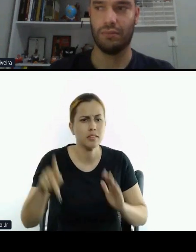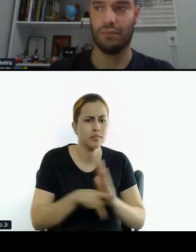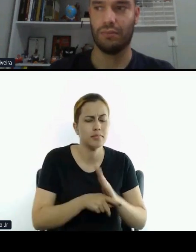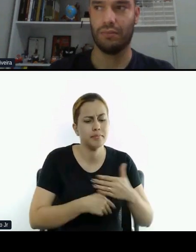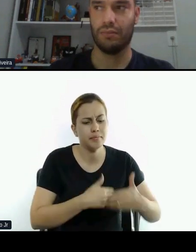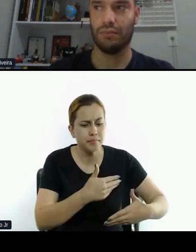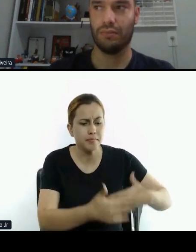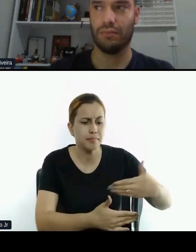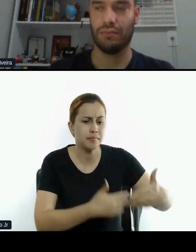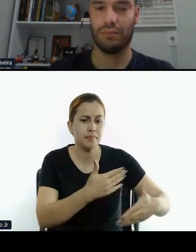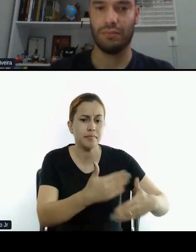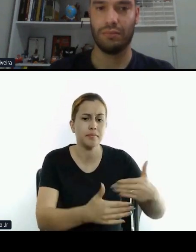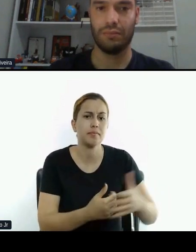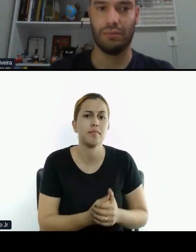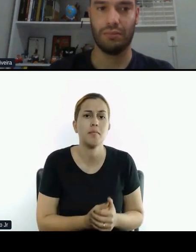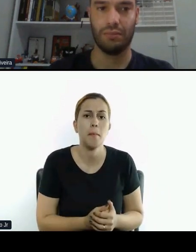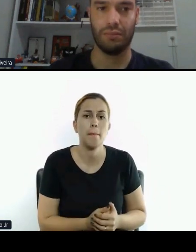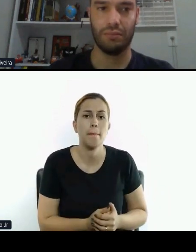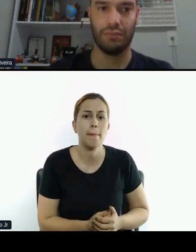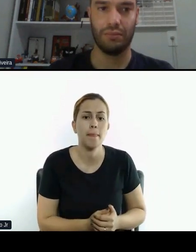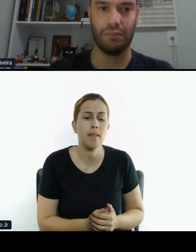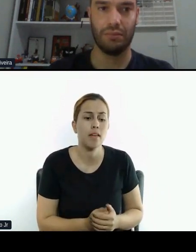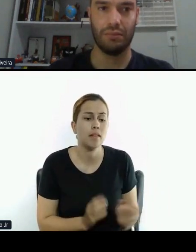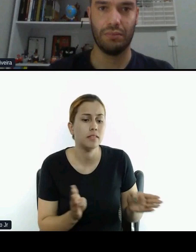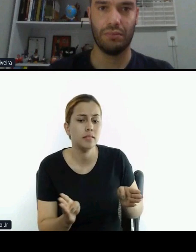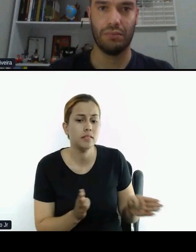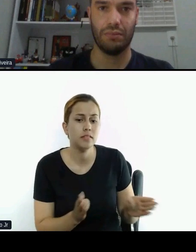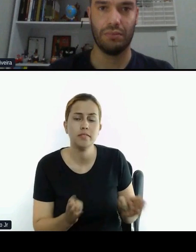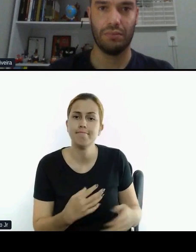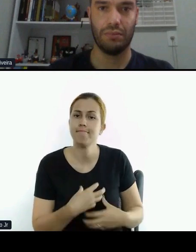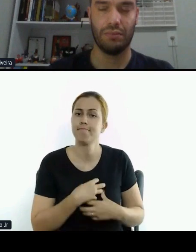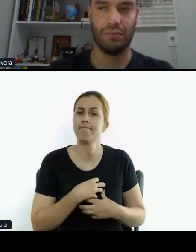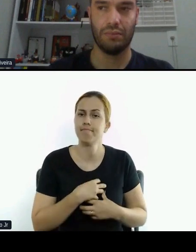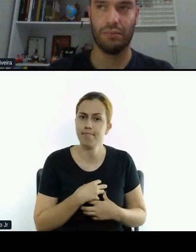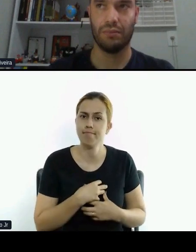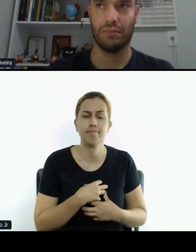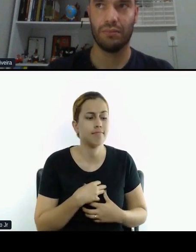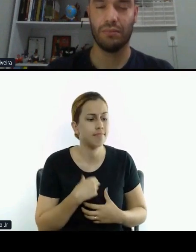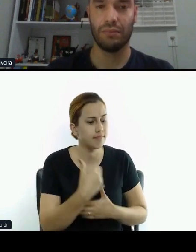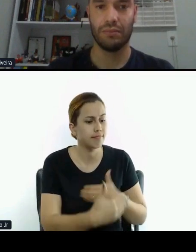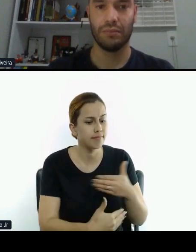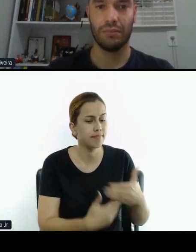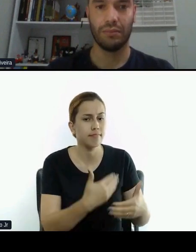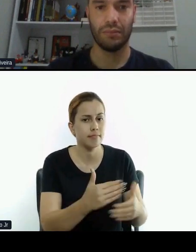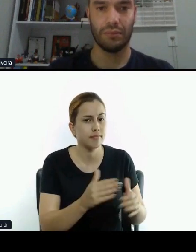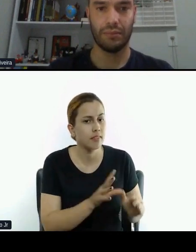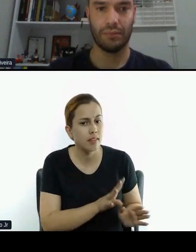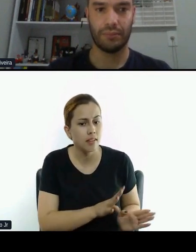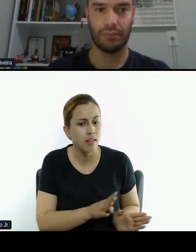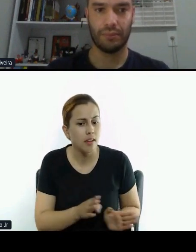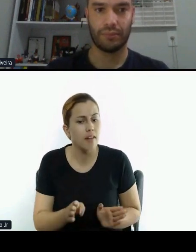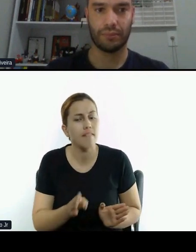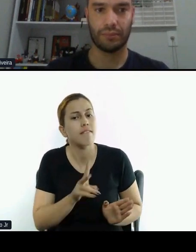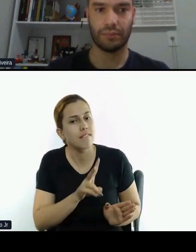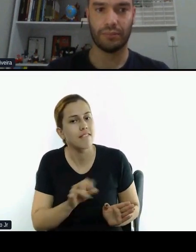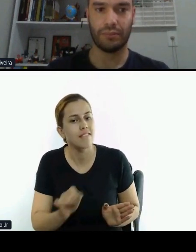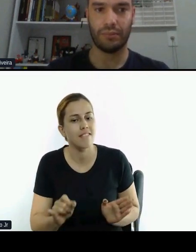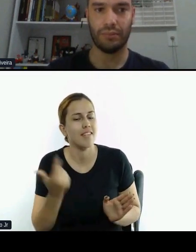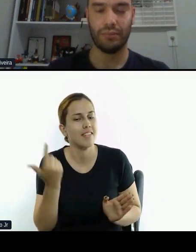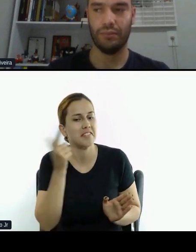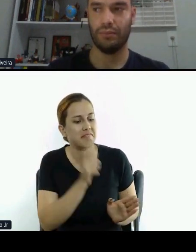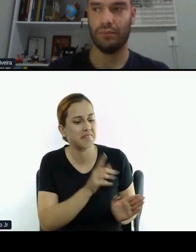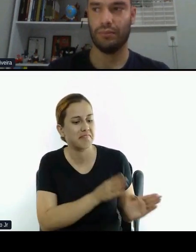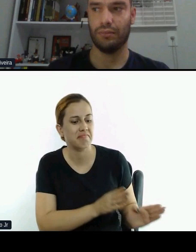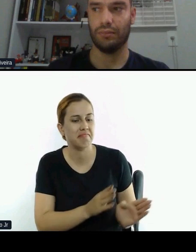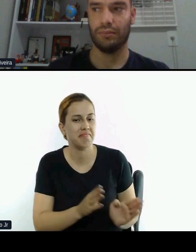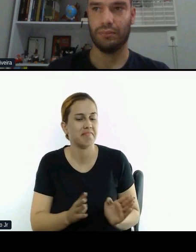Então, aí, nesse sentido, a coisa realmente vai se encaixar e funcionar